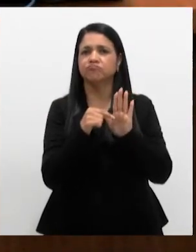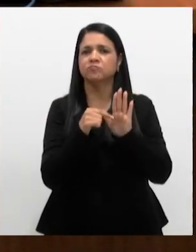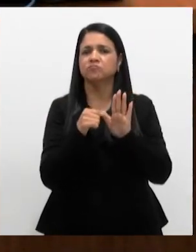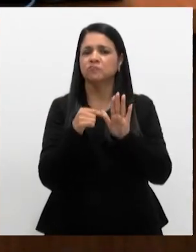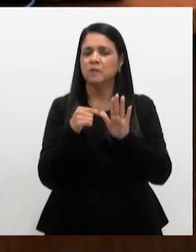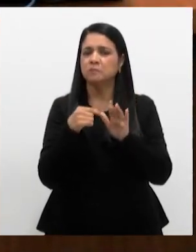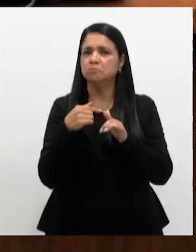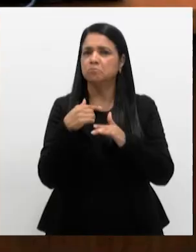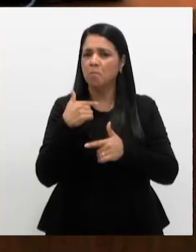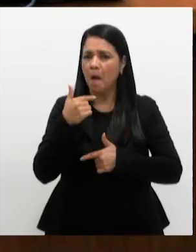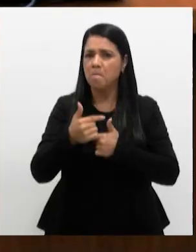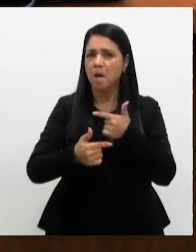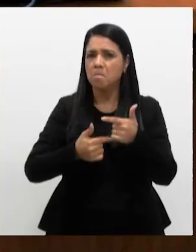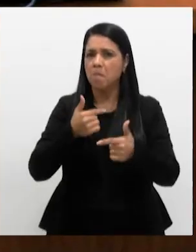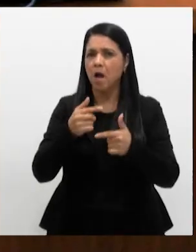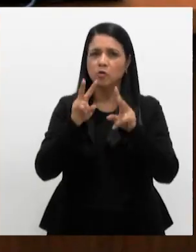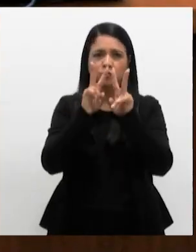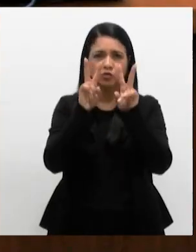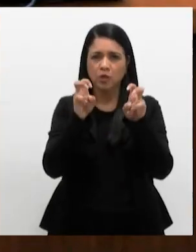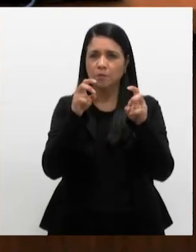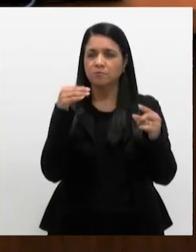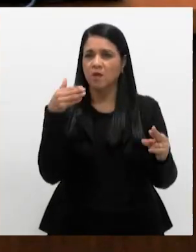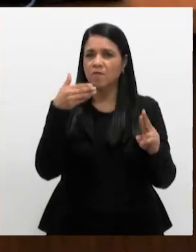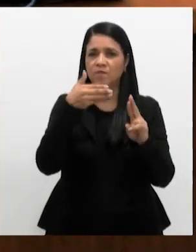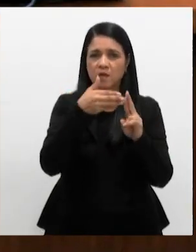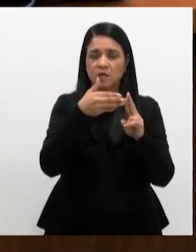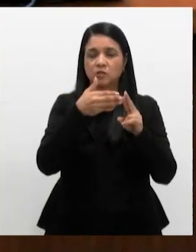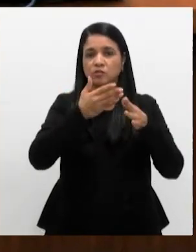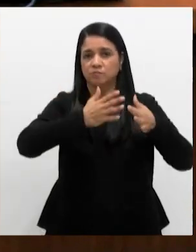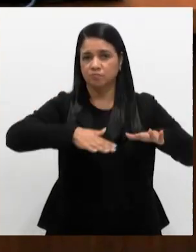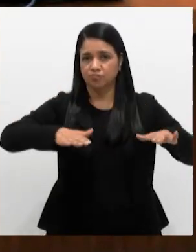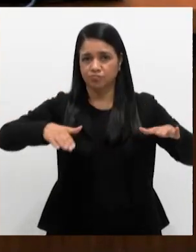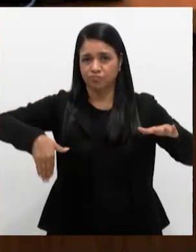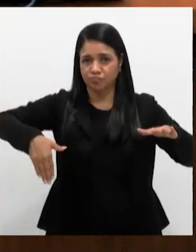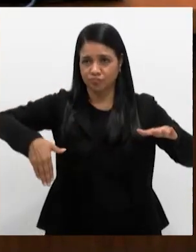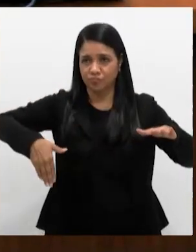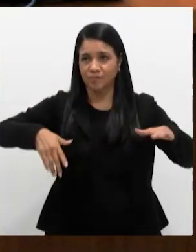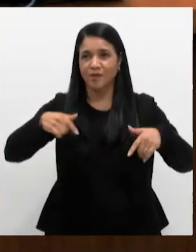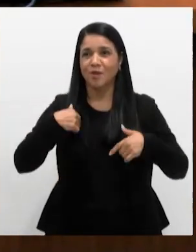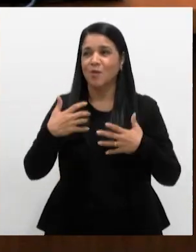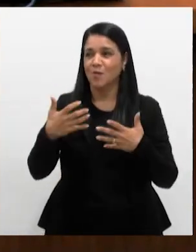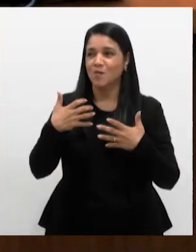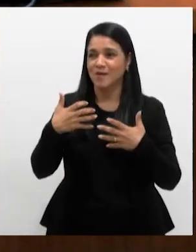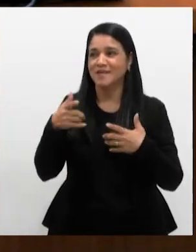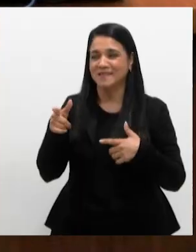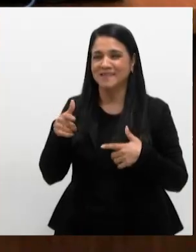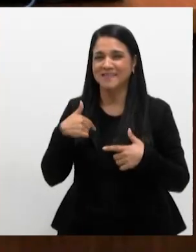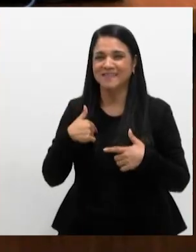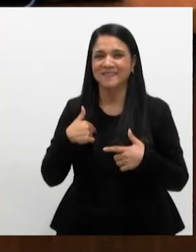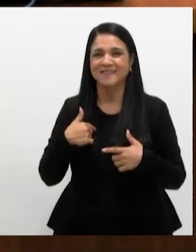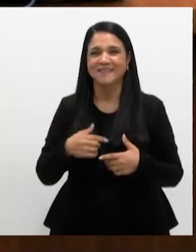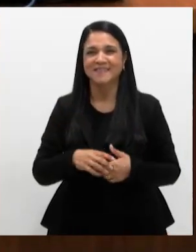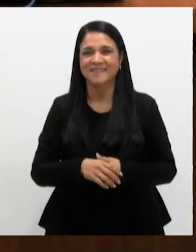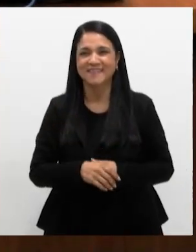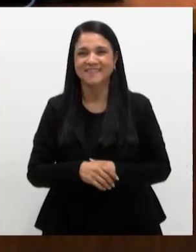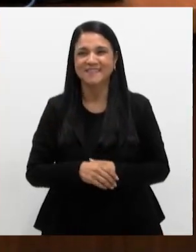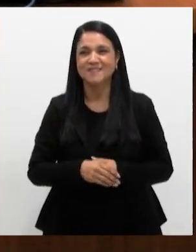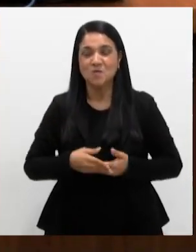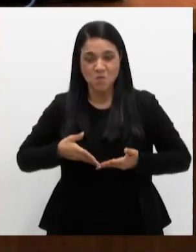vem tratando os temas relacionados ao litoral do Rio de Janeiro. Eu dava tudo para ser esse bebê reborn, confesso, Amorim, nesse espólio aí. O bebê